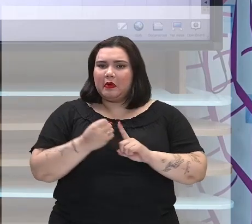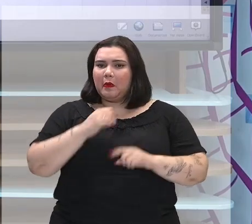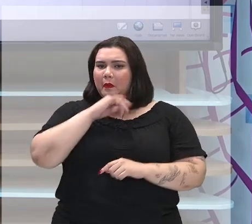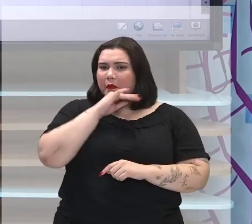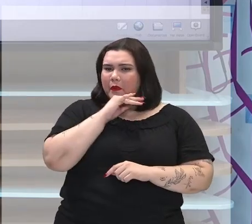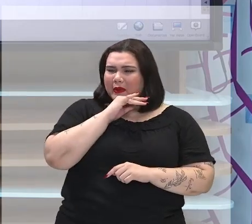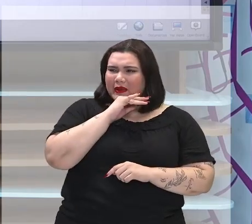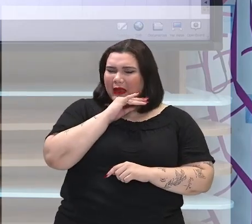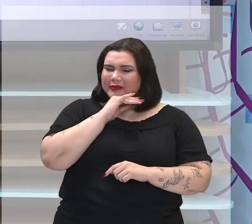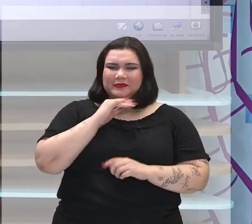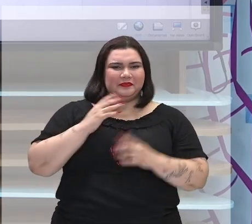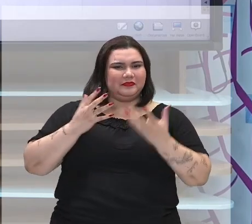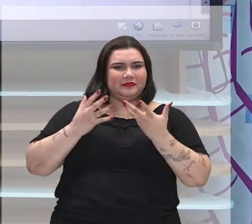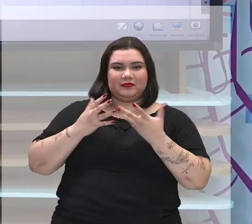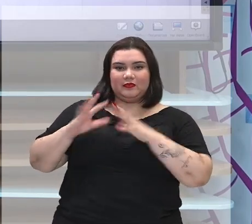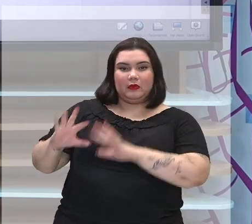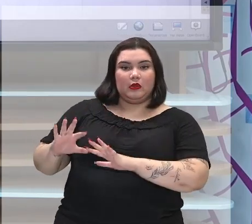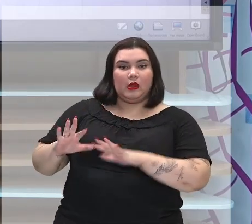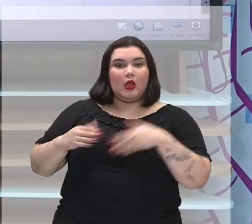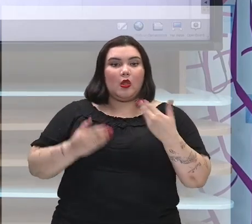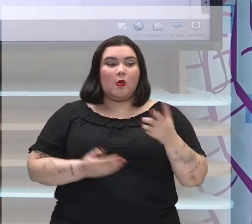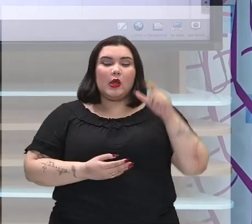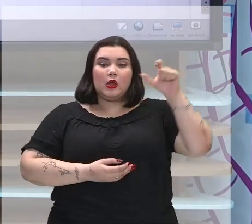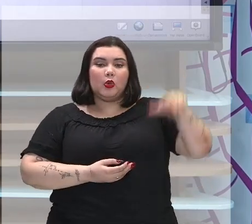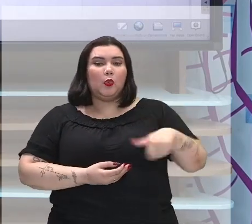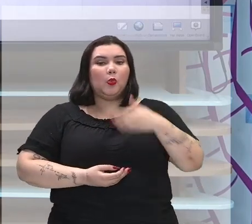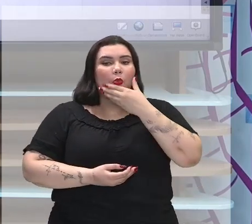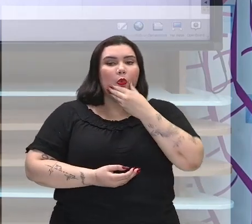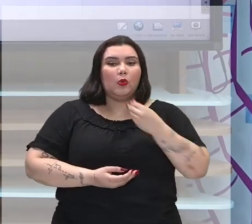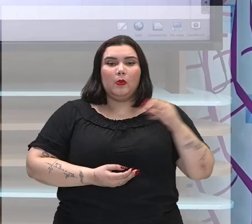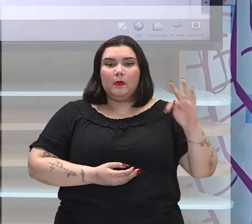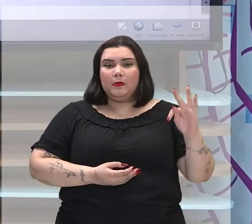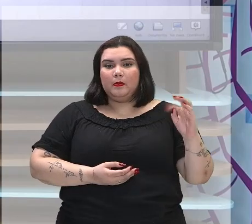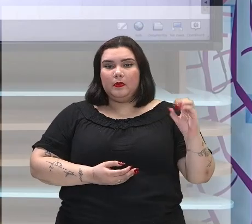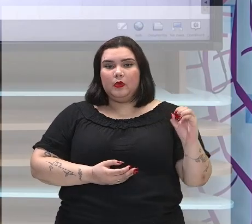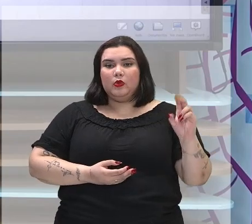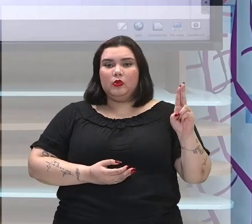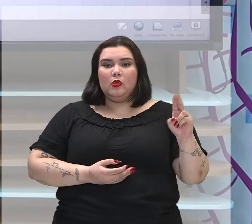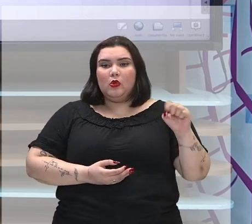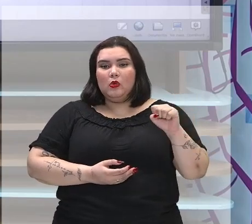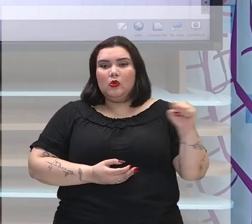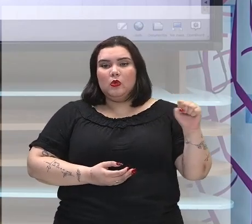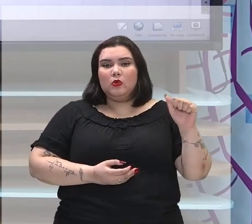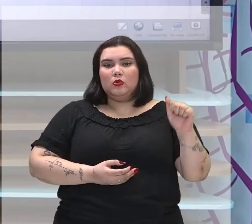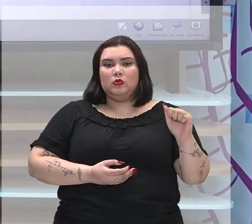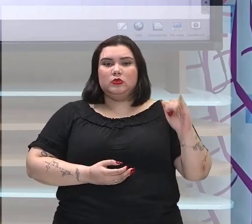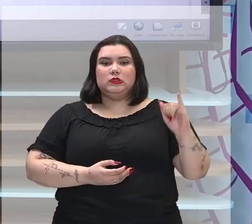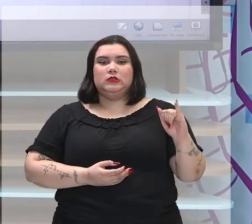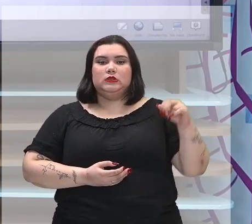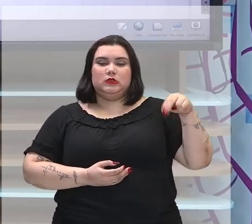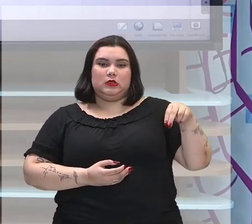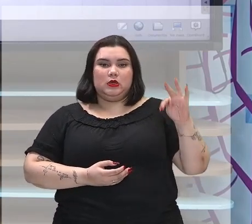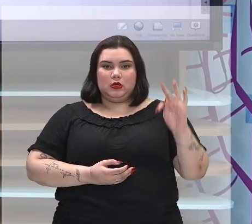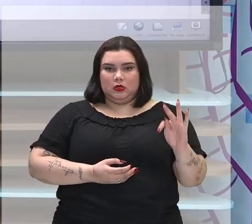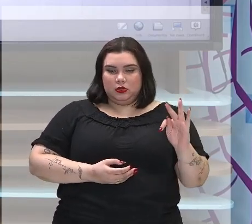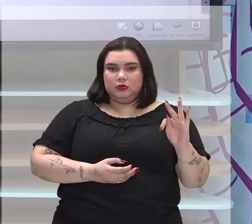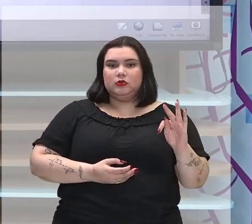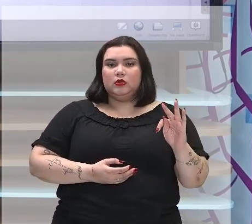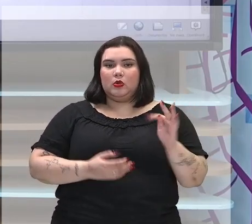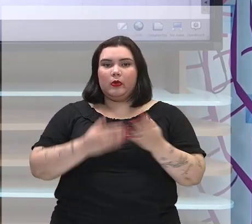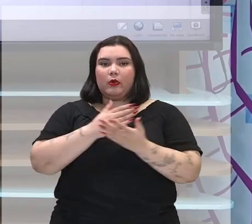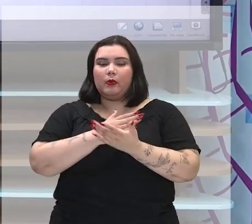do momento que Toussaint, né, começa a disseminar e traz para dentro da ilha,